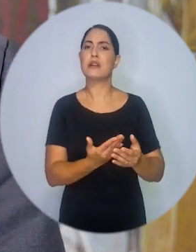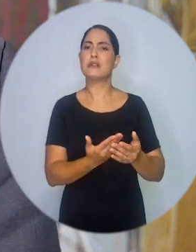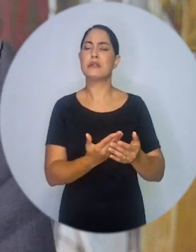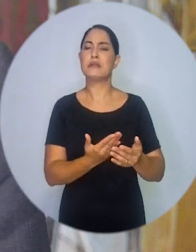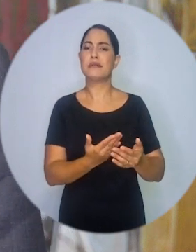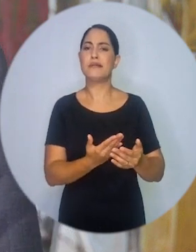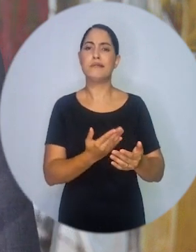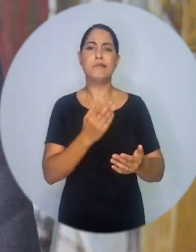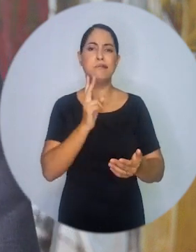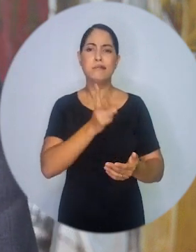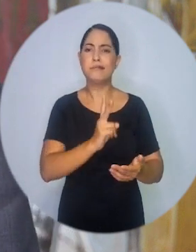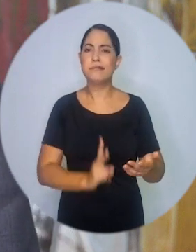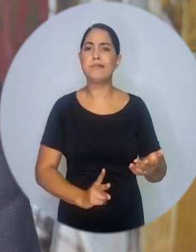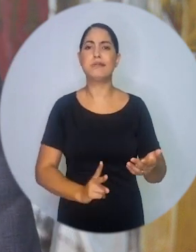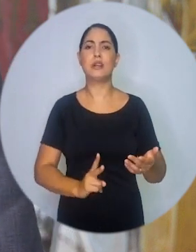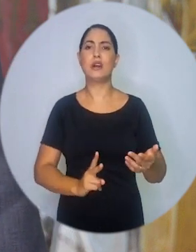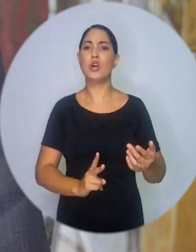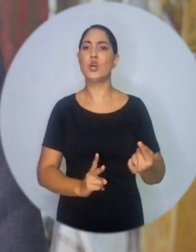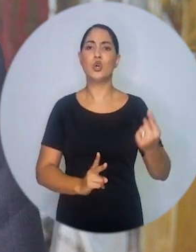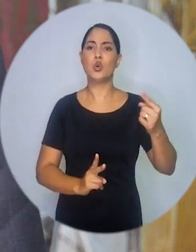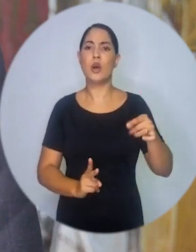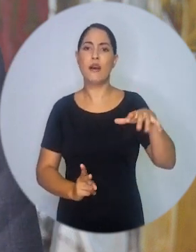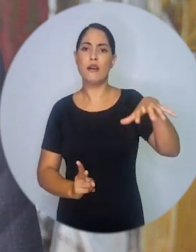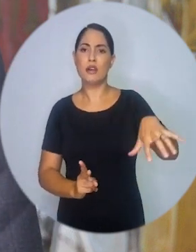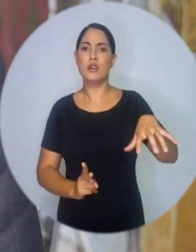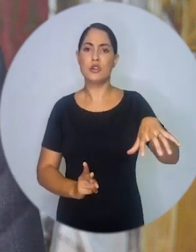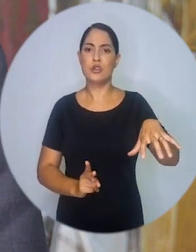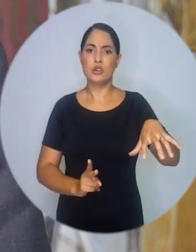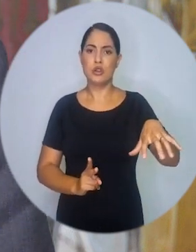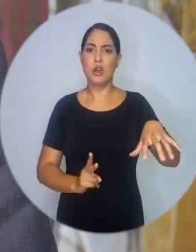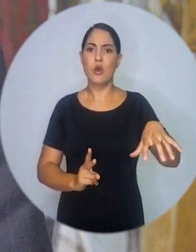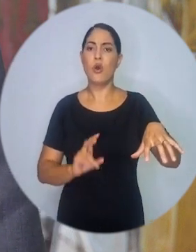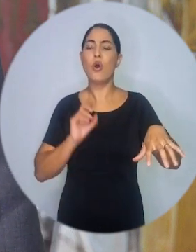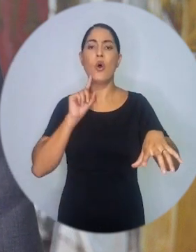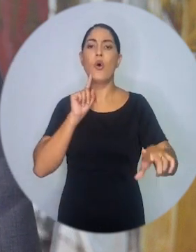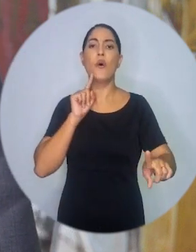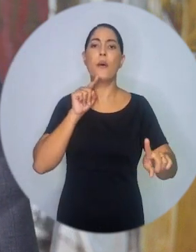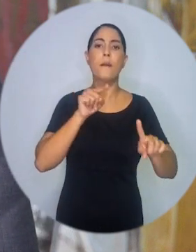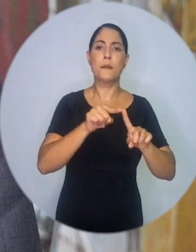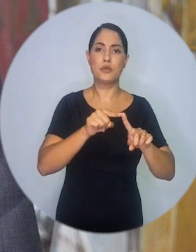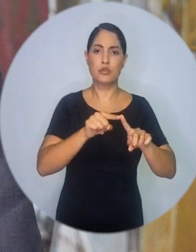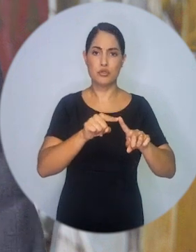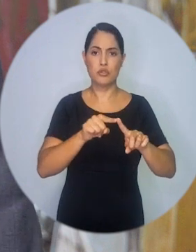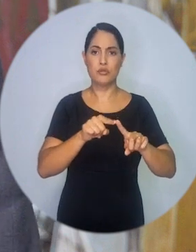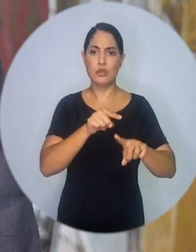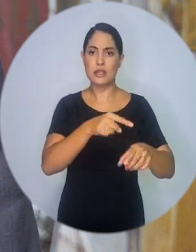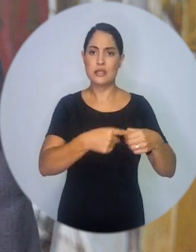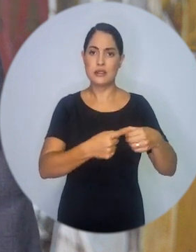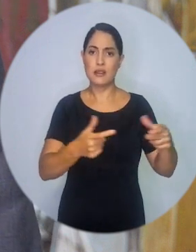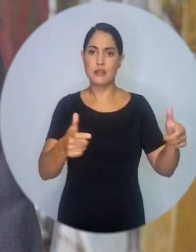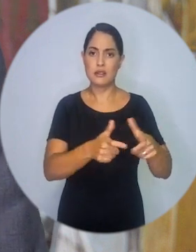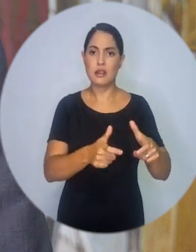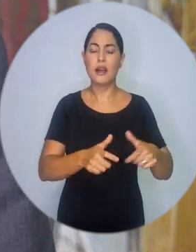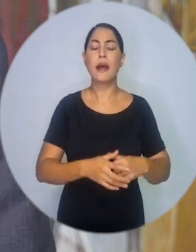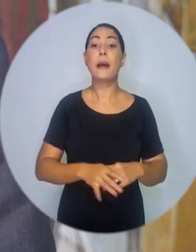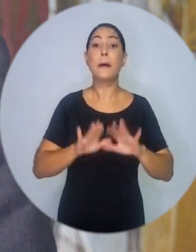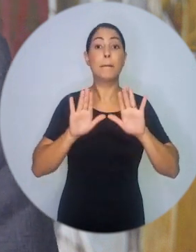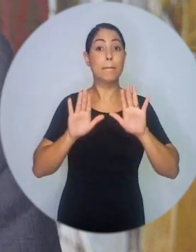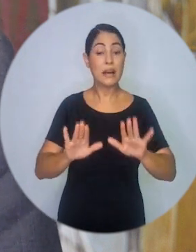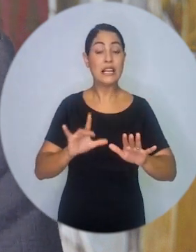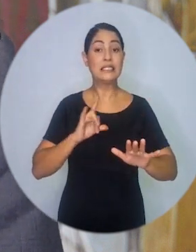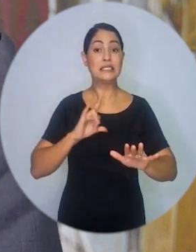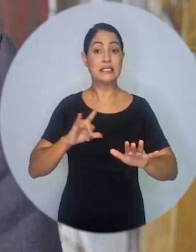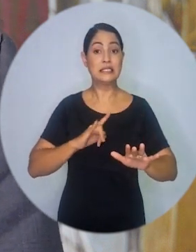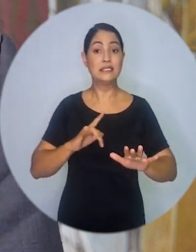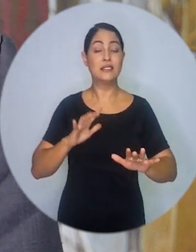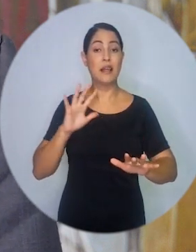milhares de demandas ao mesmo tempo, numa vara única de um município do interior, né, do país. E